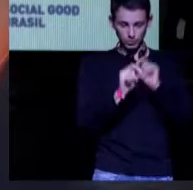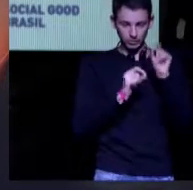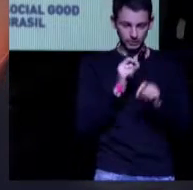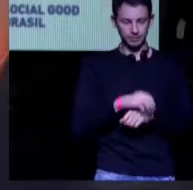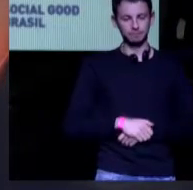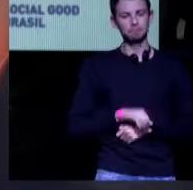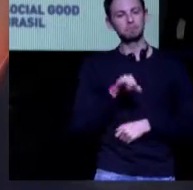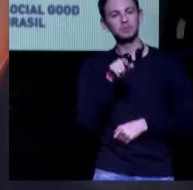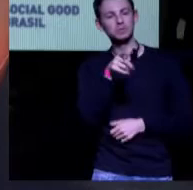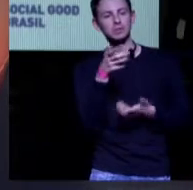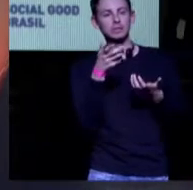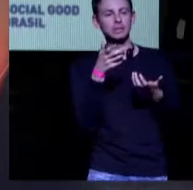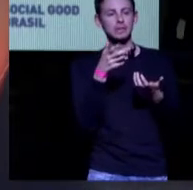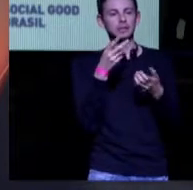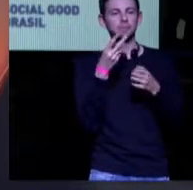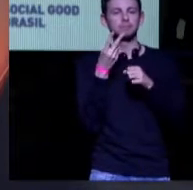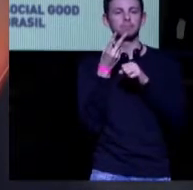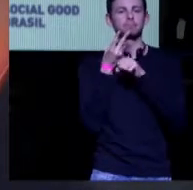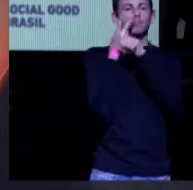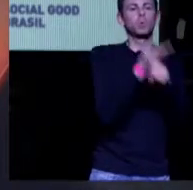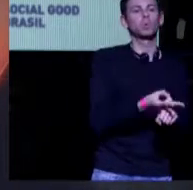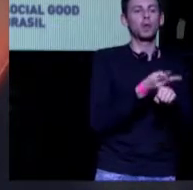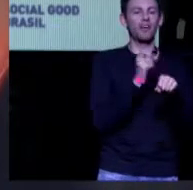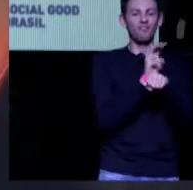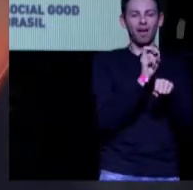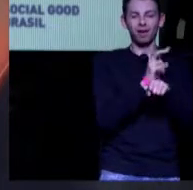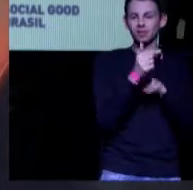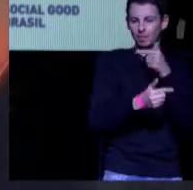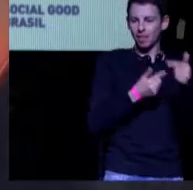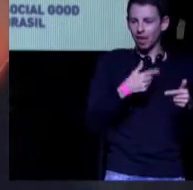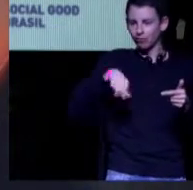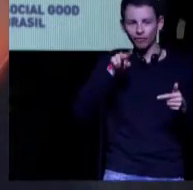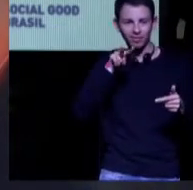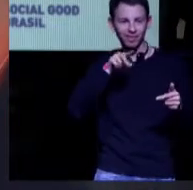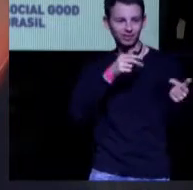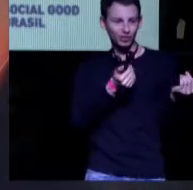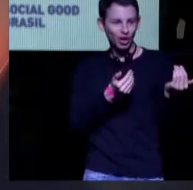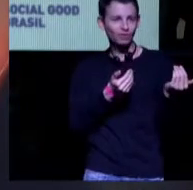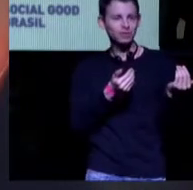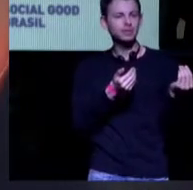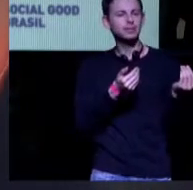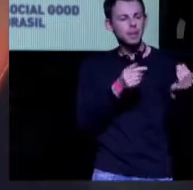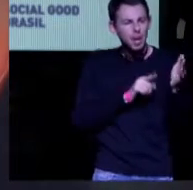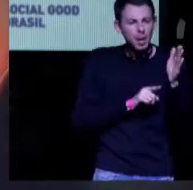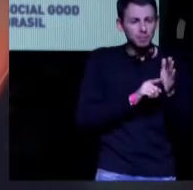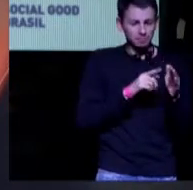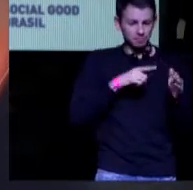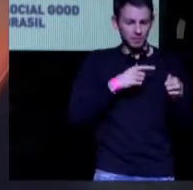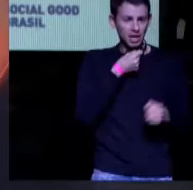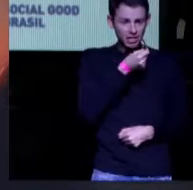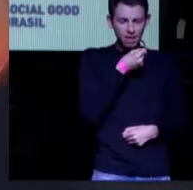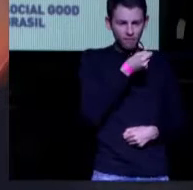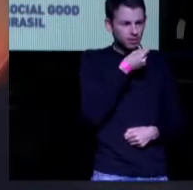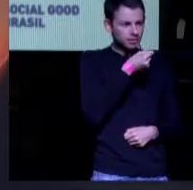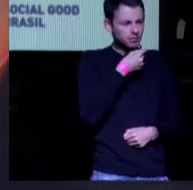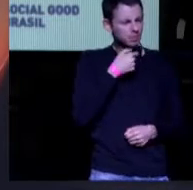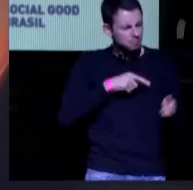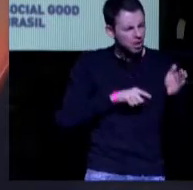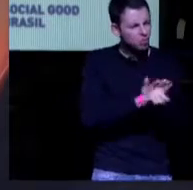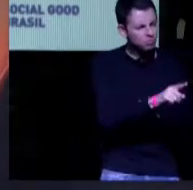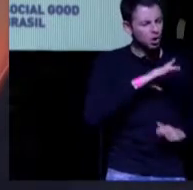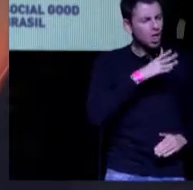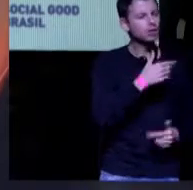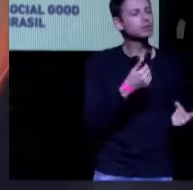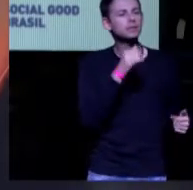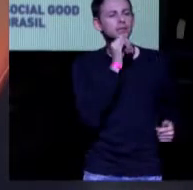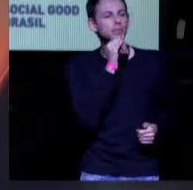foi buscar uma uma vaga de emprego aí já que tem jovens aqui faça perguntas corajosa pessoa tatit entrevistando pergunta para